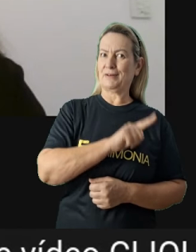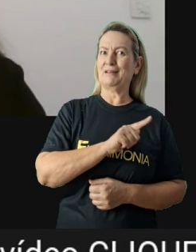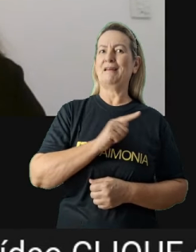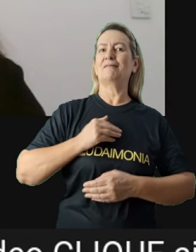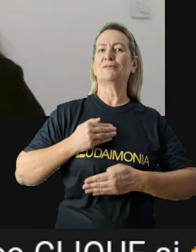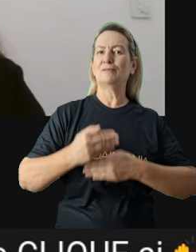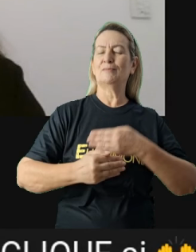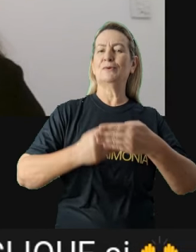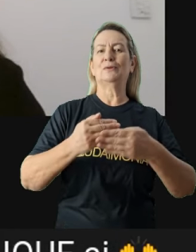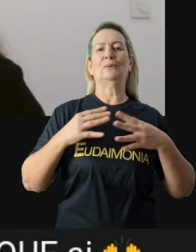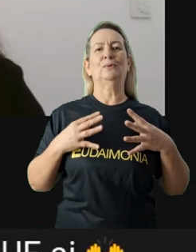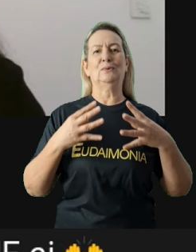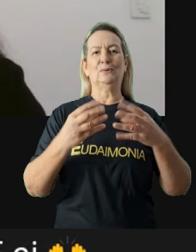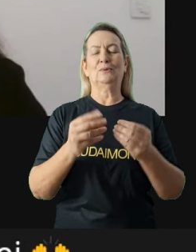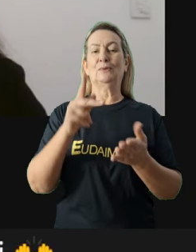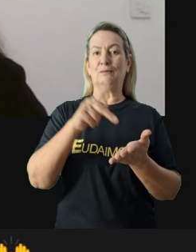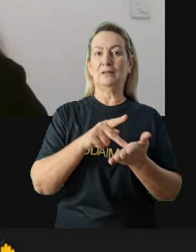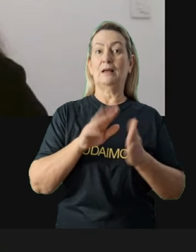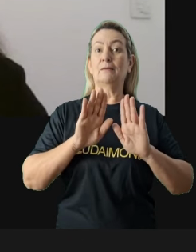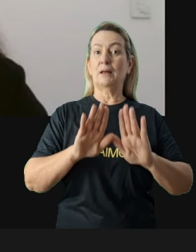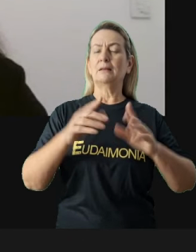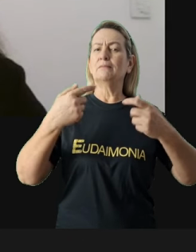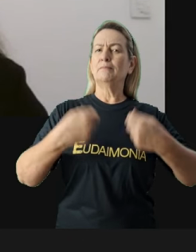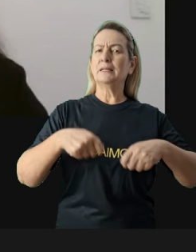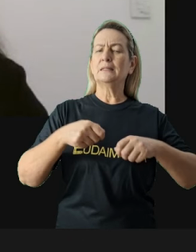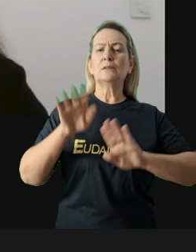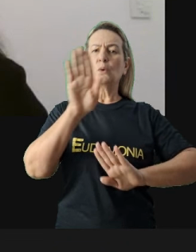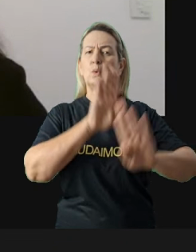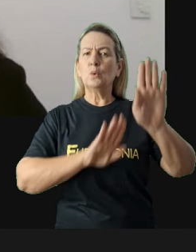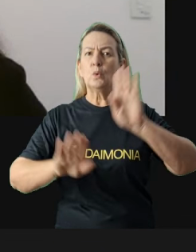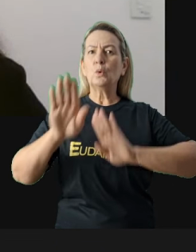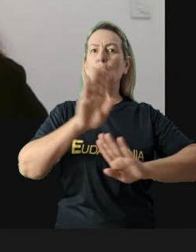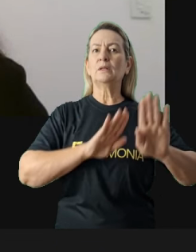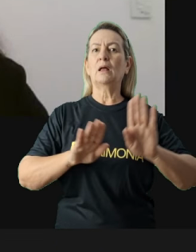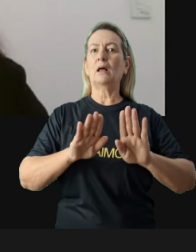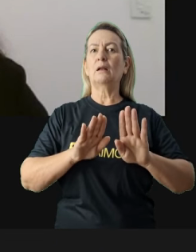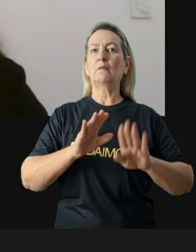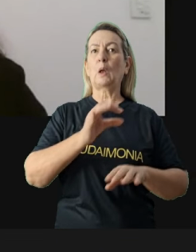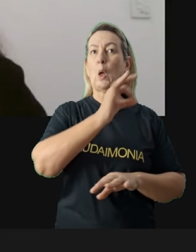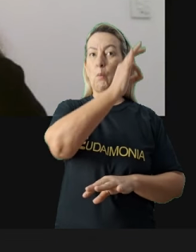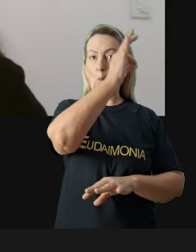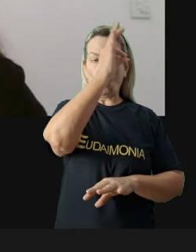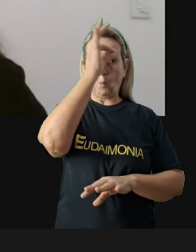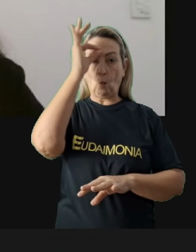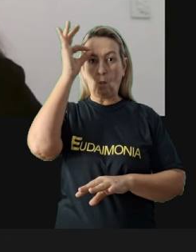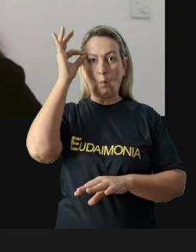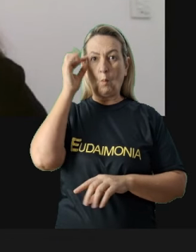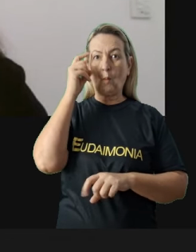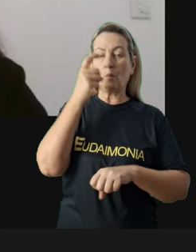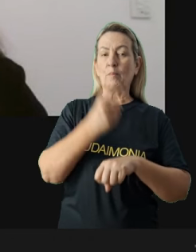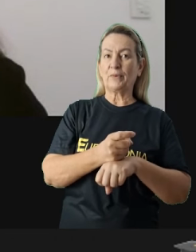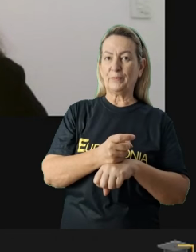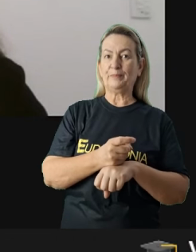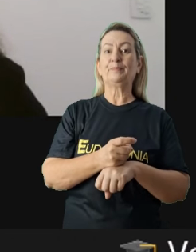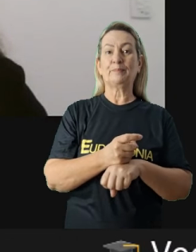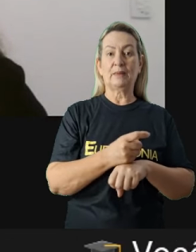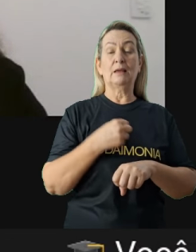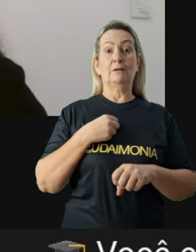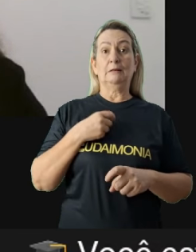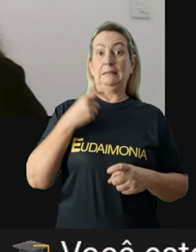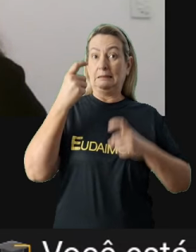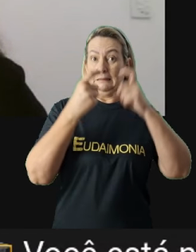forma personalizada os nossos alunos. Então, a gente tem muito a ganhar com esse processo todo, mas a gente precisa